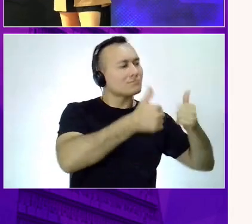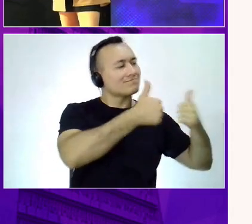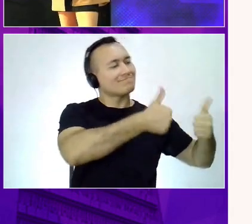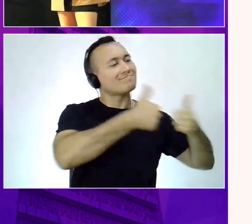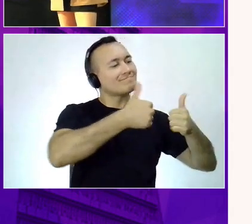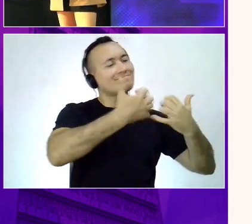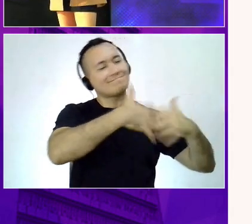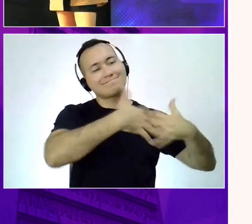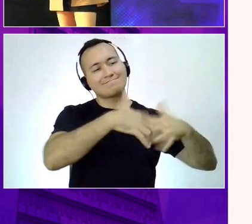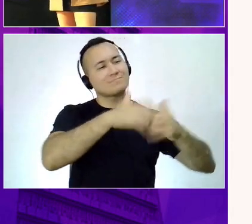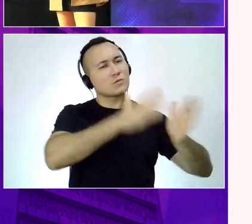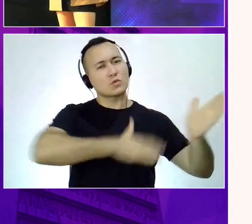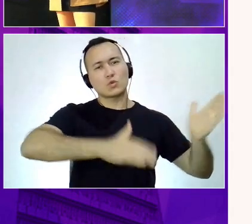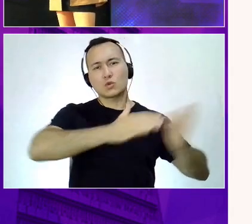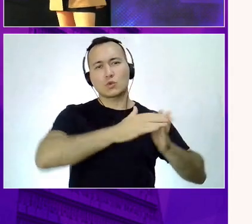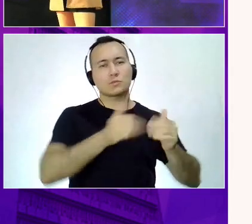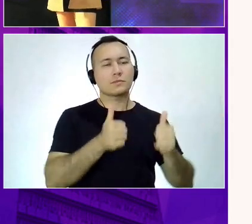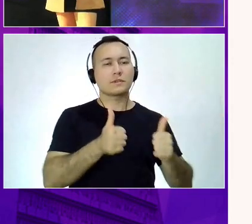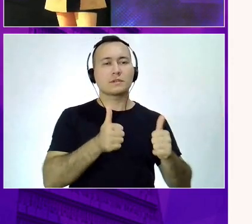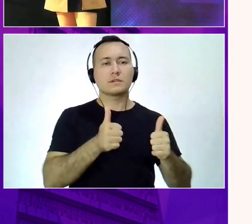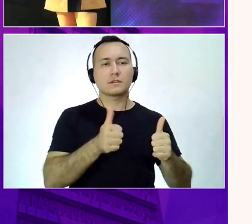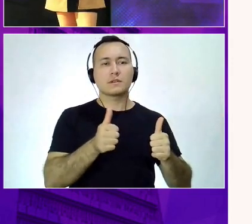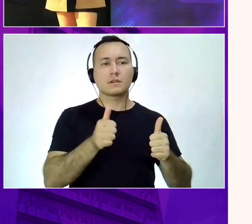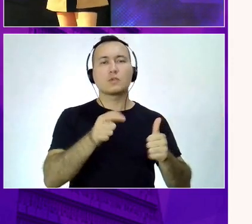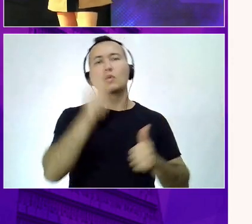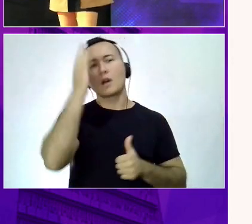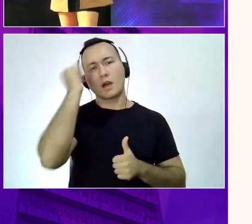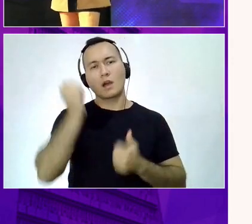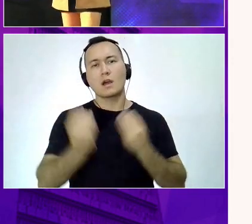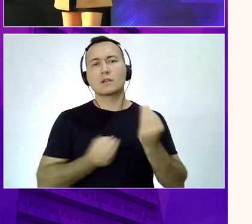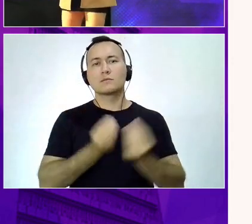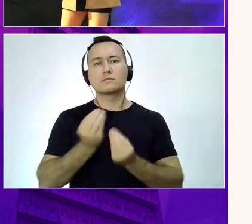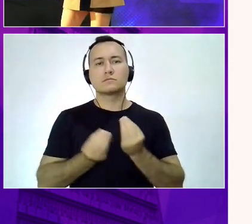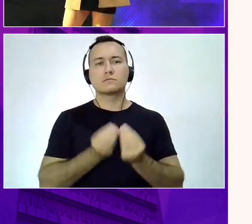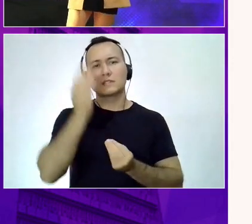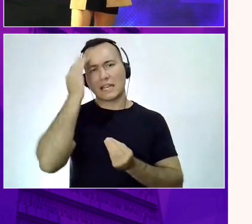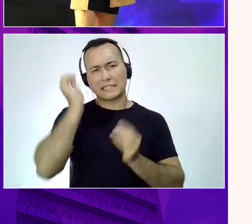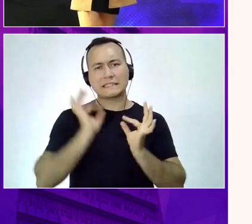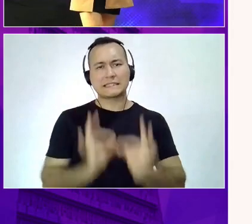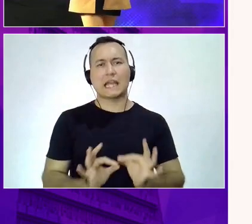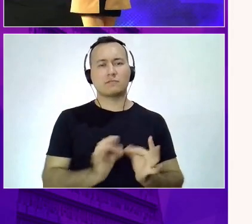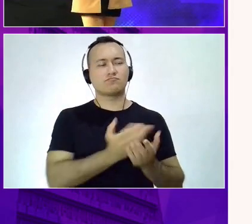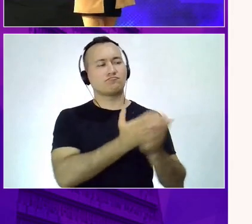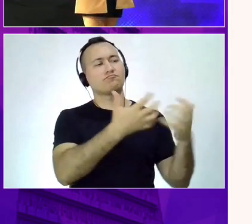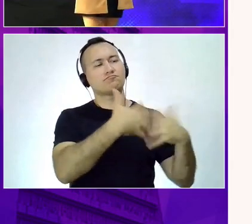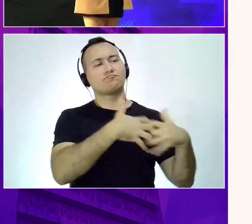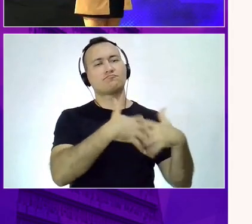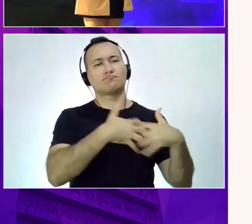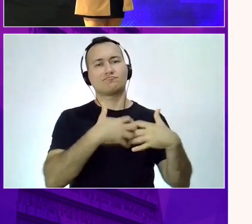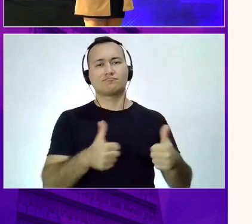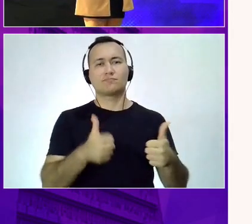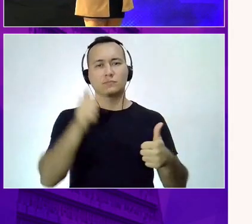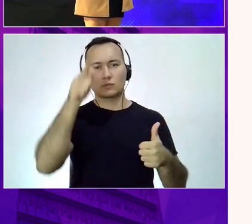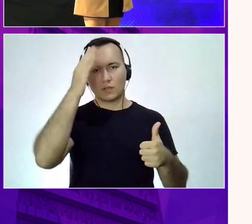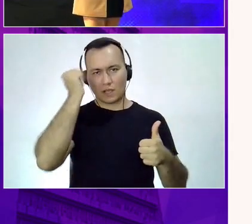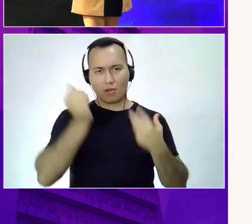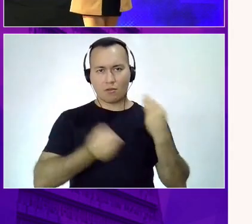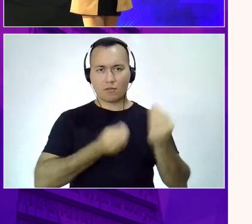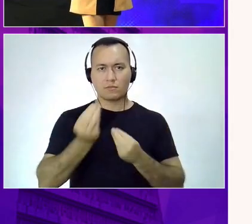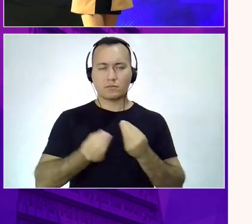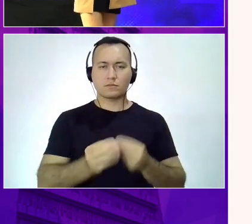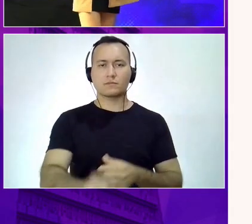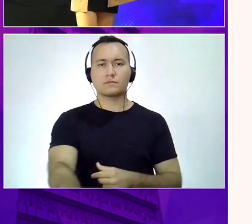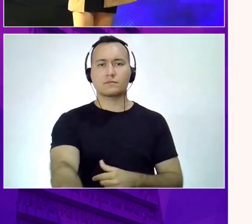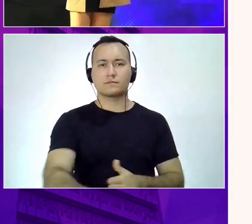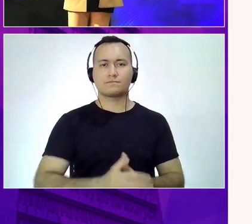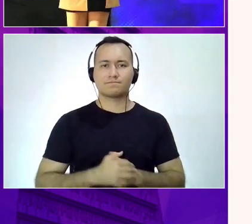certeza que não vai haver nenhum tipo de invasão? Como que vocês estão cuidando dos protocolos de segurança dos microserviços de vocês? E aí